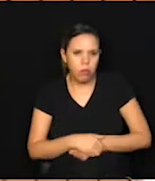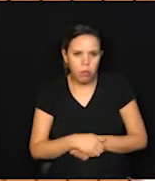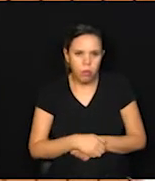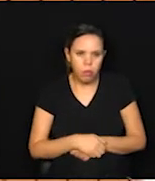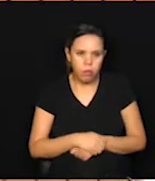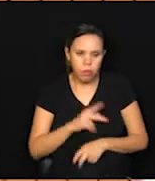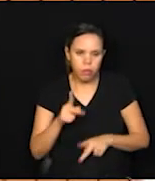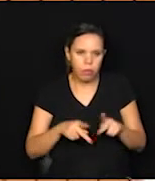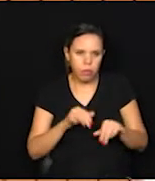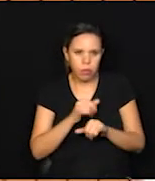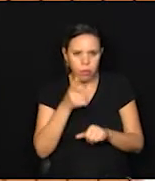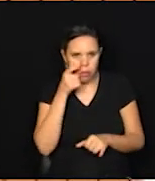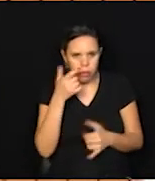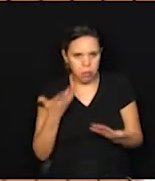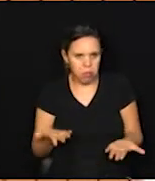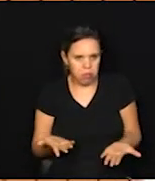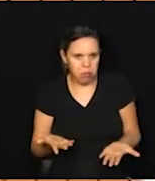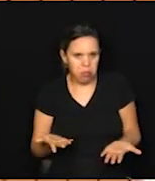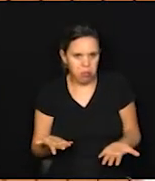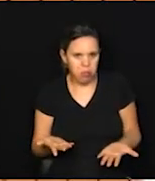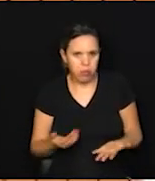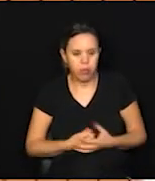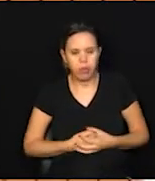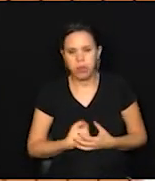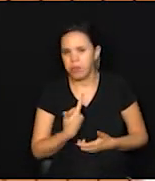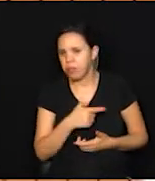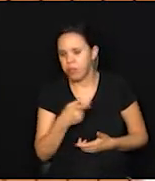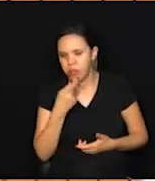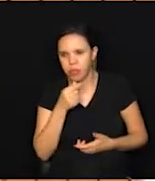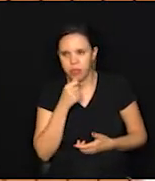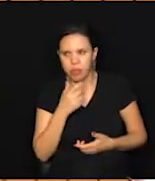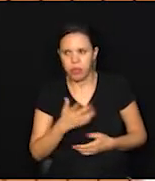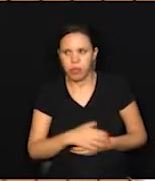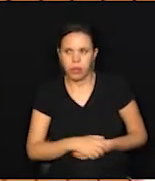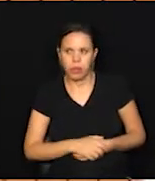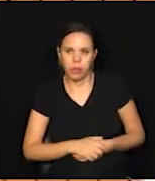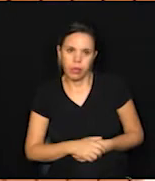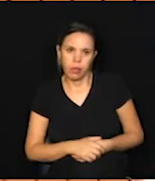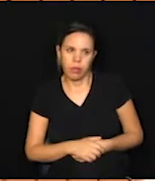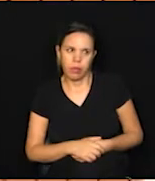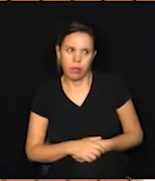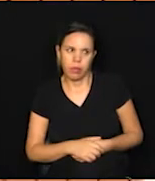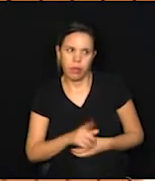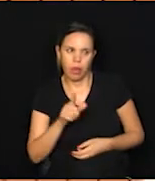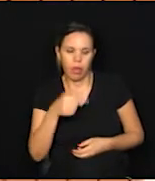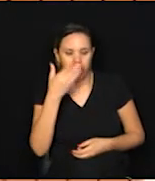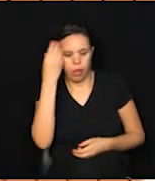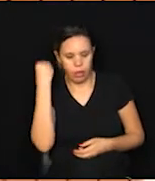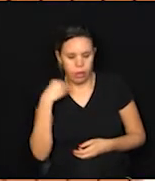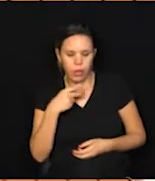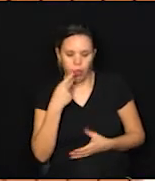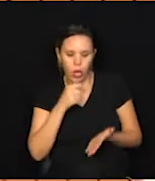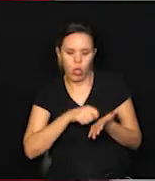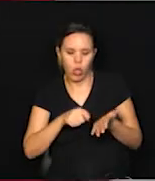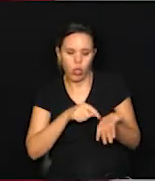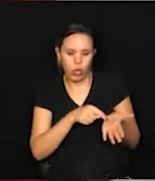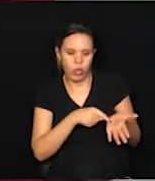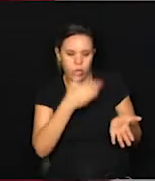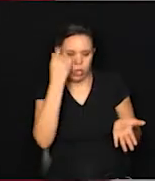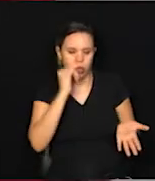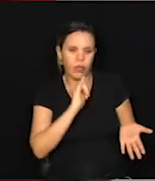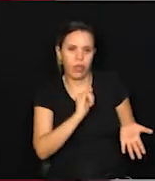a população essa informação, que eu acho que nós não abordamos isso, então... Perdão, eu esqueci. De fato, anotei aqui e esqueci de